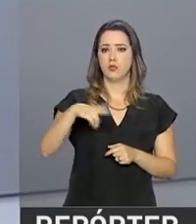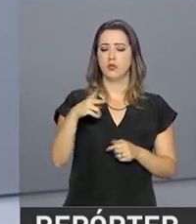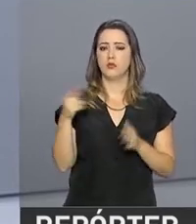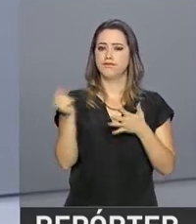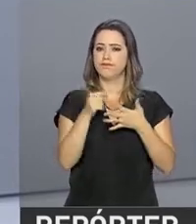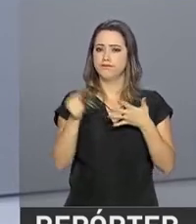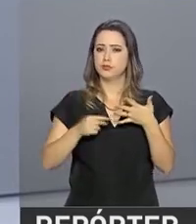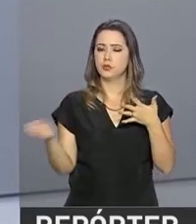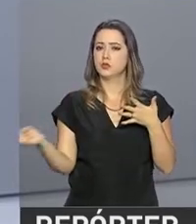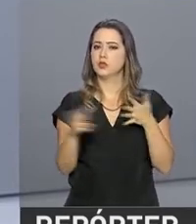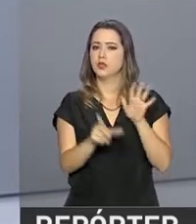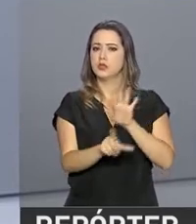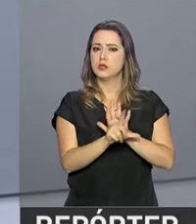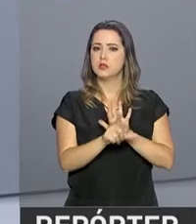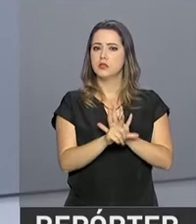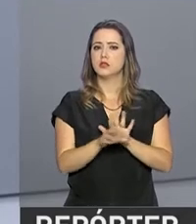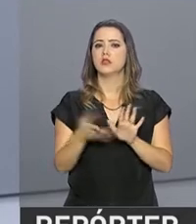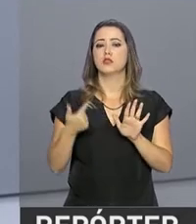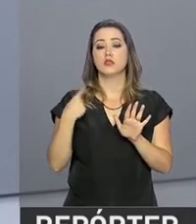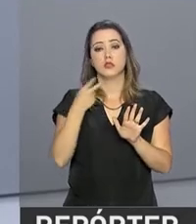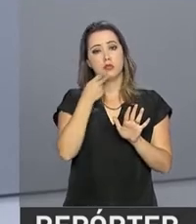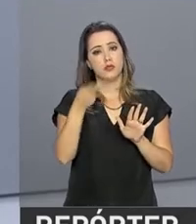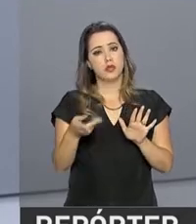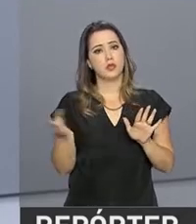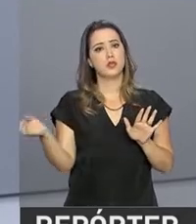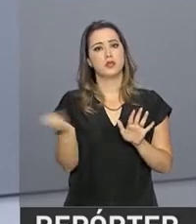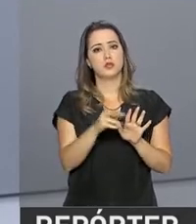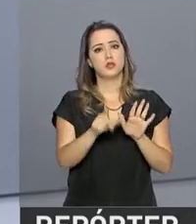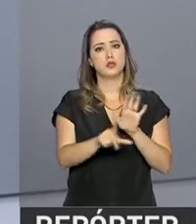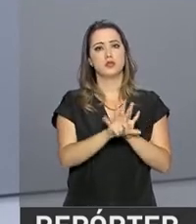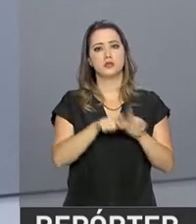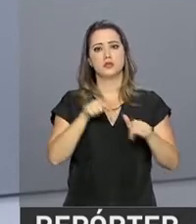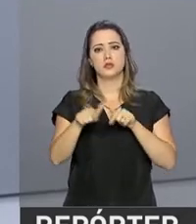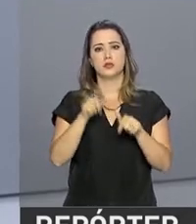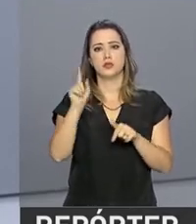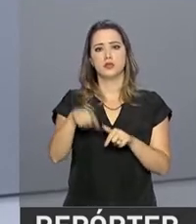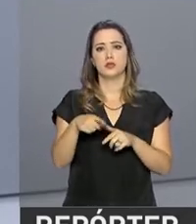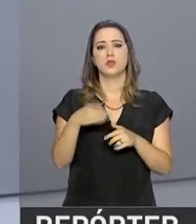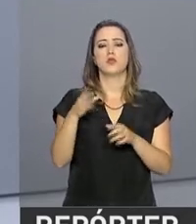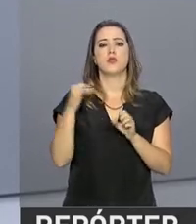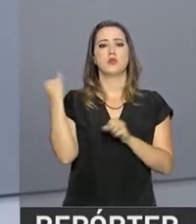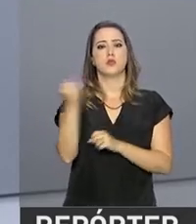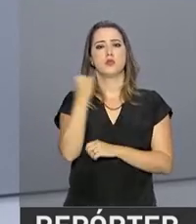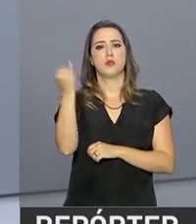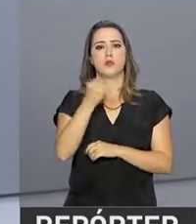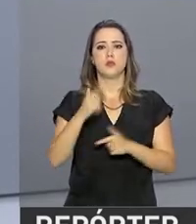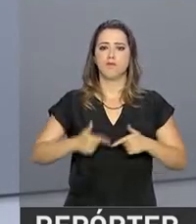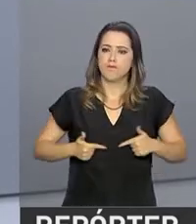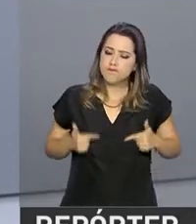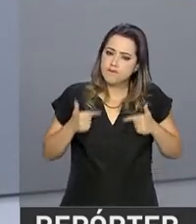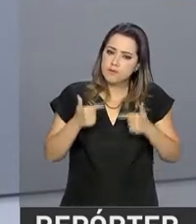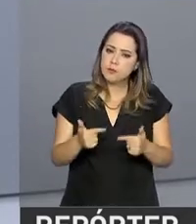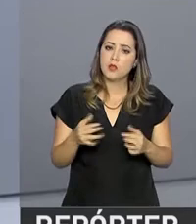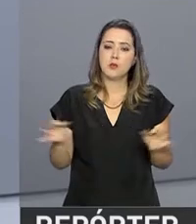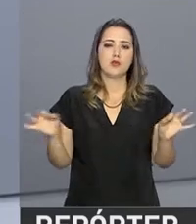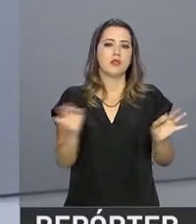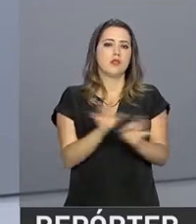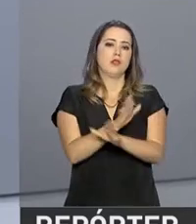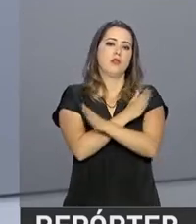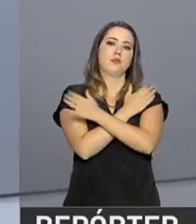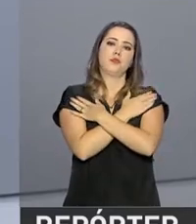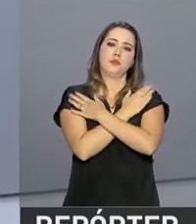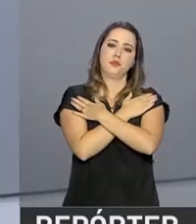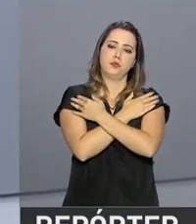citou inovações trazidas com a lei e afirmou que a modernização trabalhista é um instrumento fundamental na luta contra o